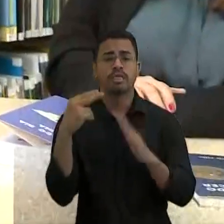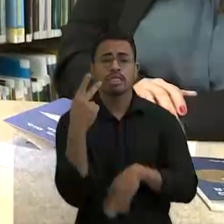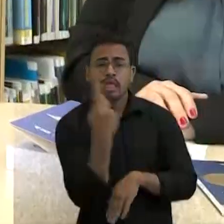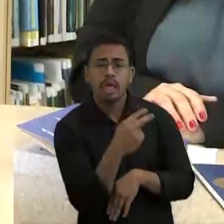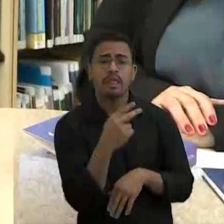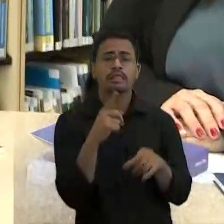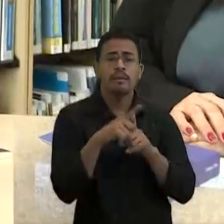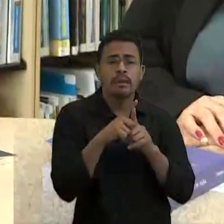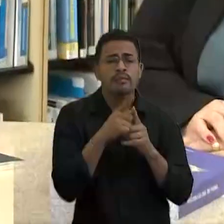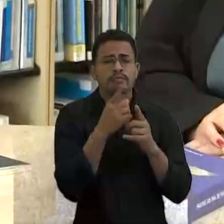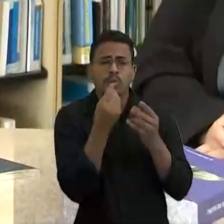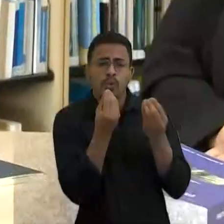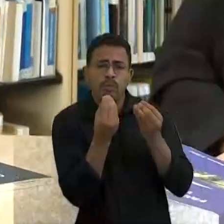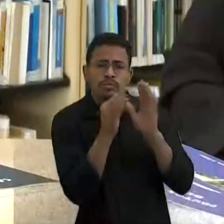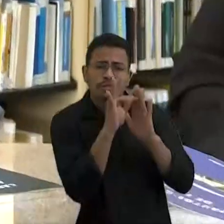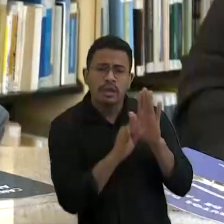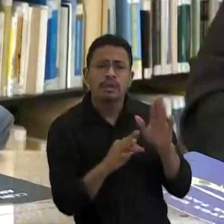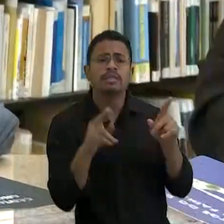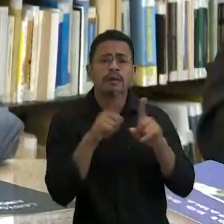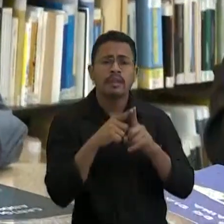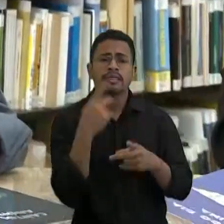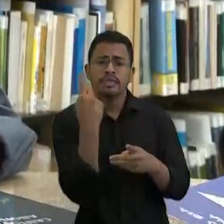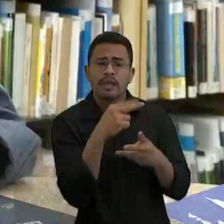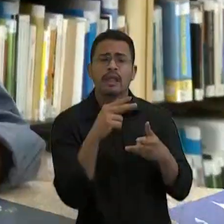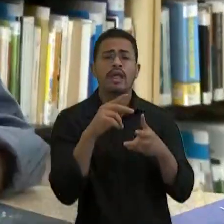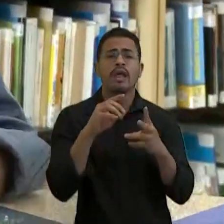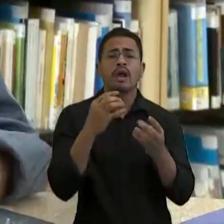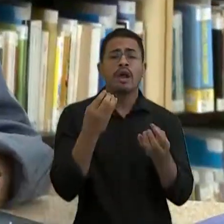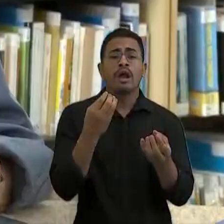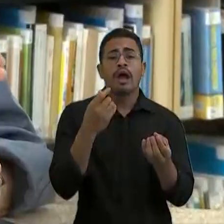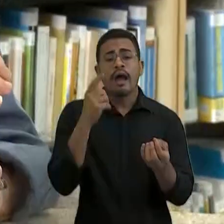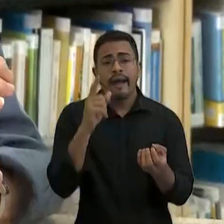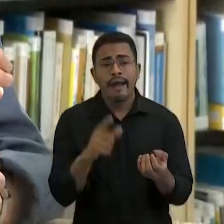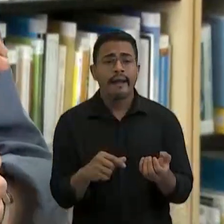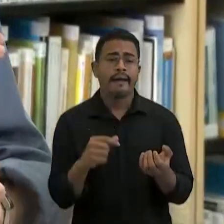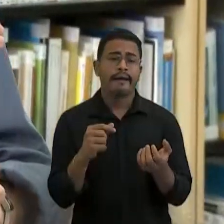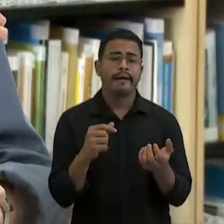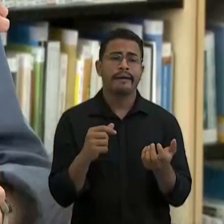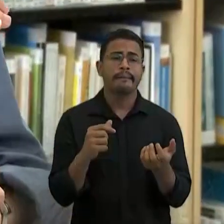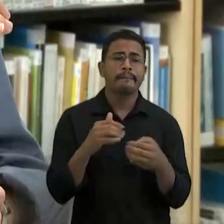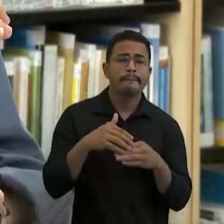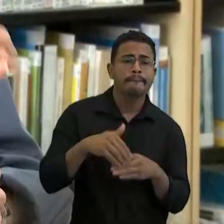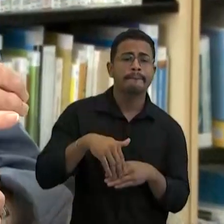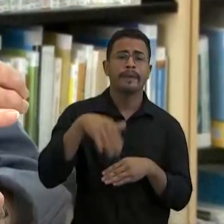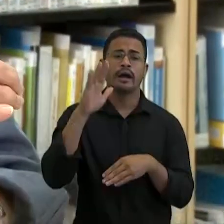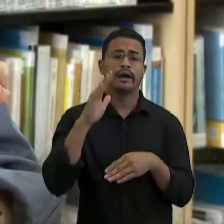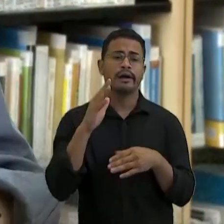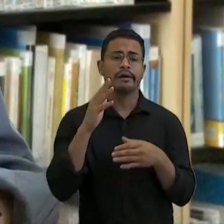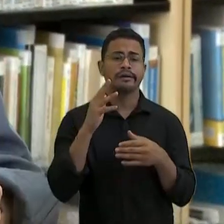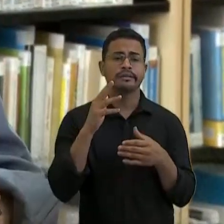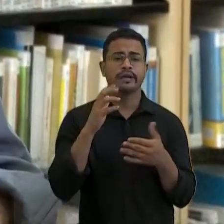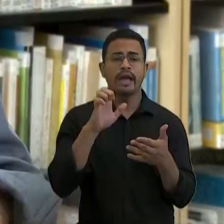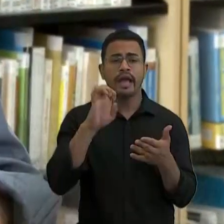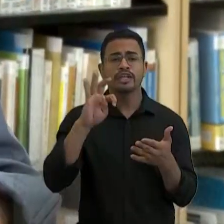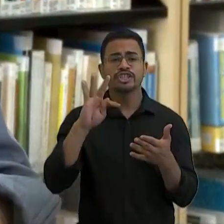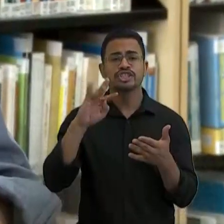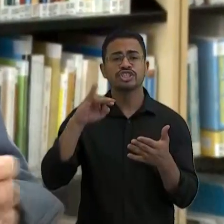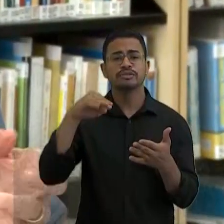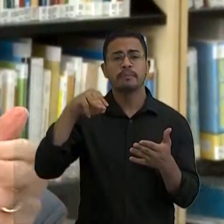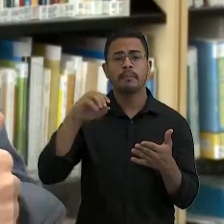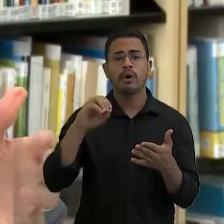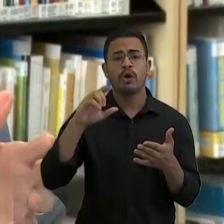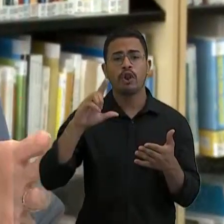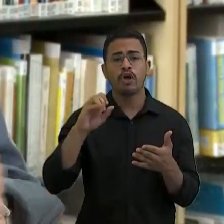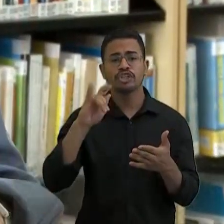na etimologia, sobretudo a etimologia dos nomes próprios personativos e locativos.